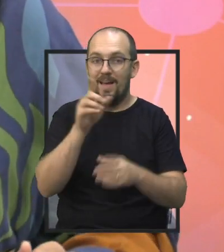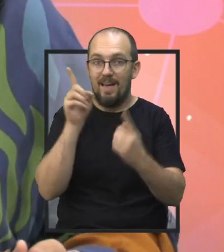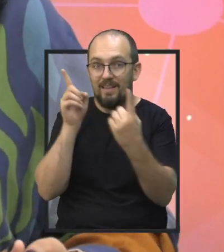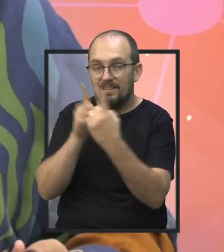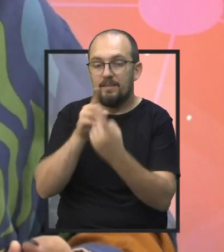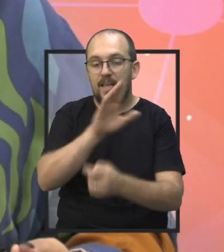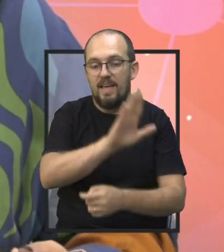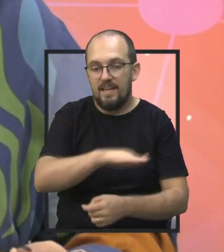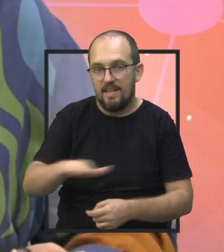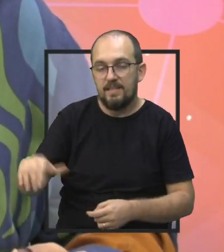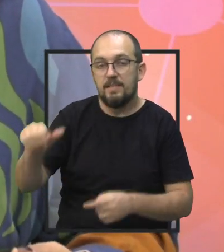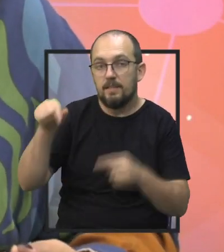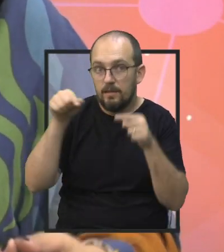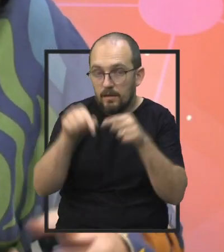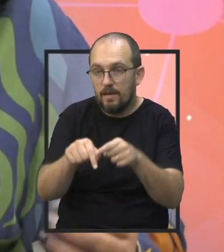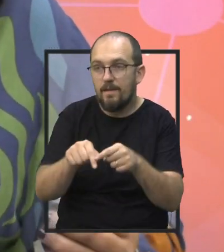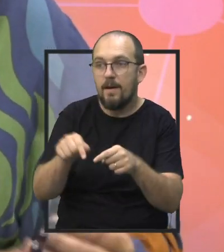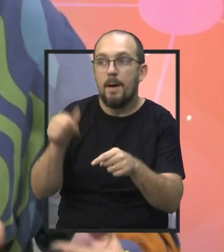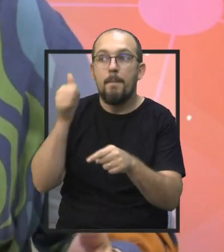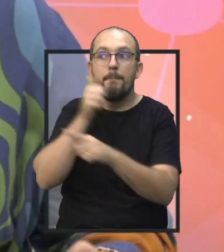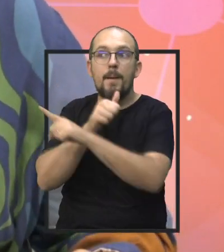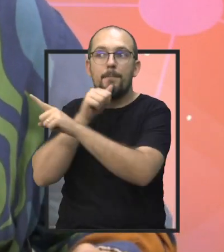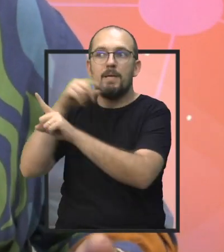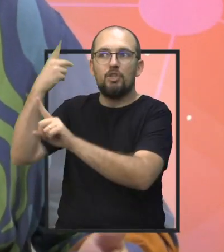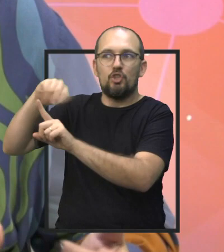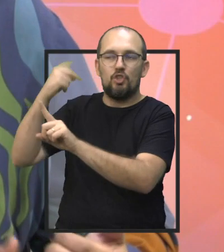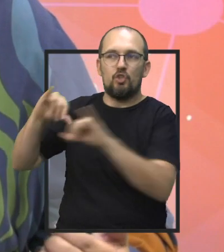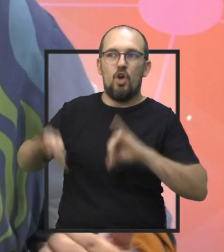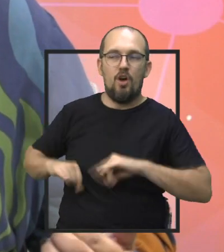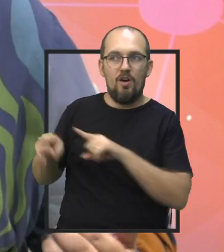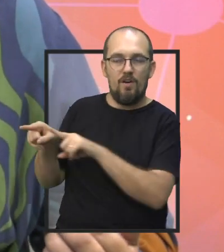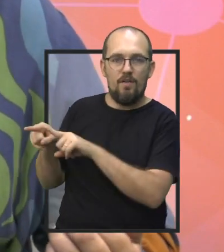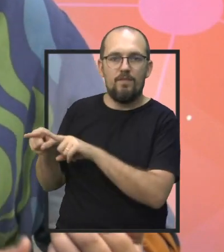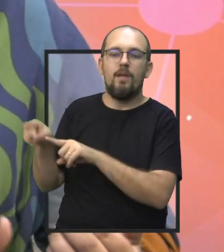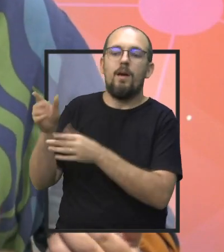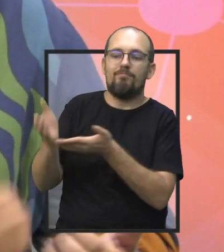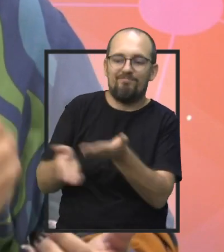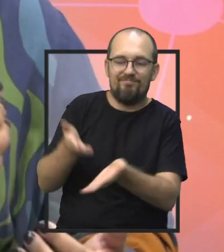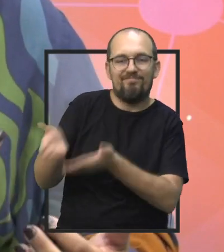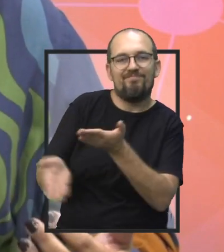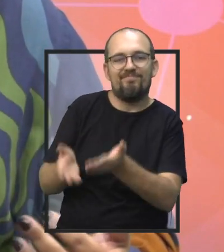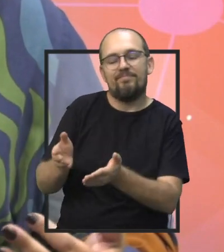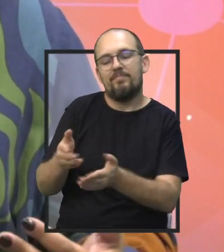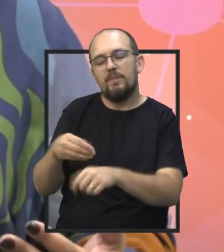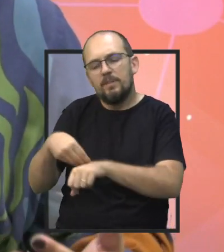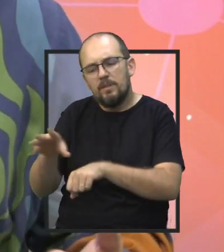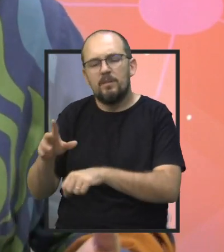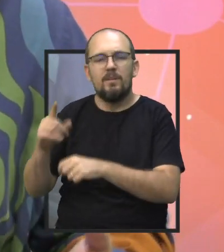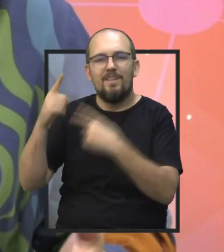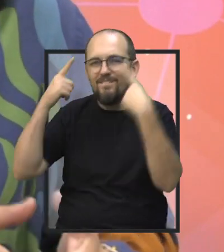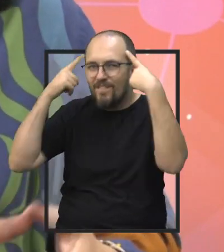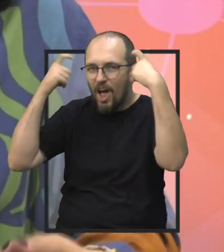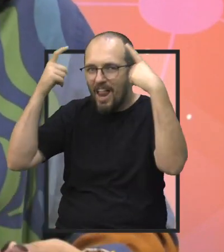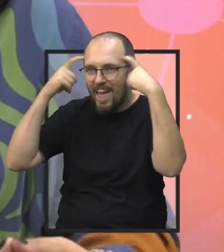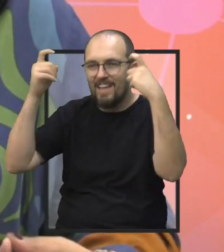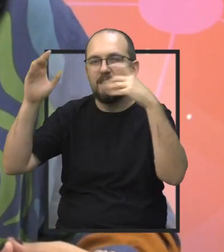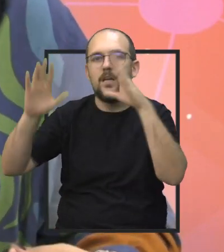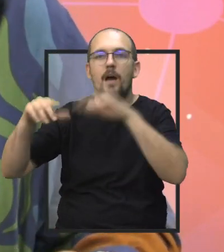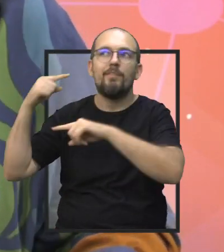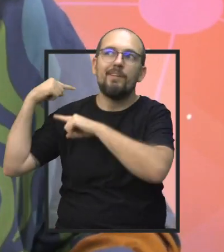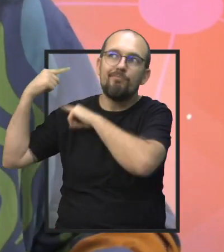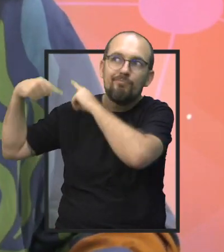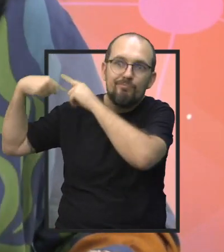mulheres em situação de violência, né? E ali é feito todo um trabalho de desconstrução dessa violência que muitas vezes